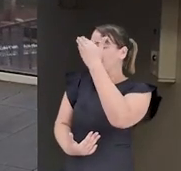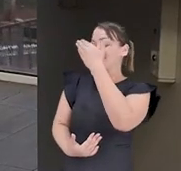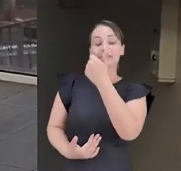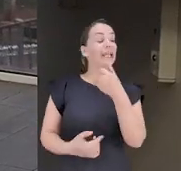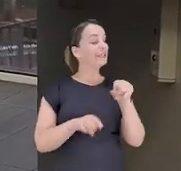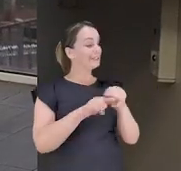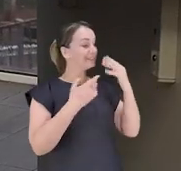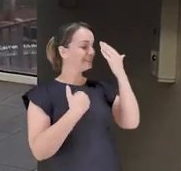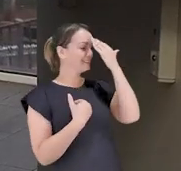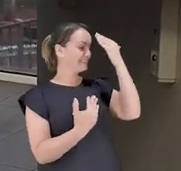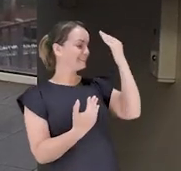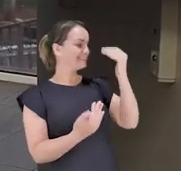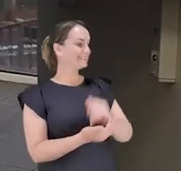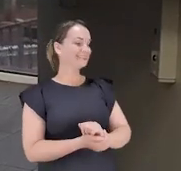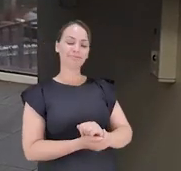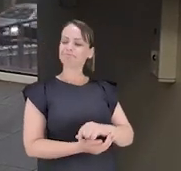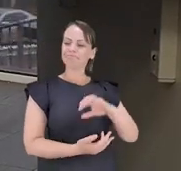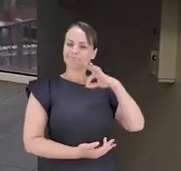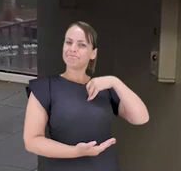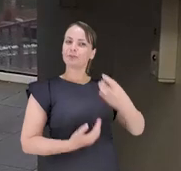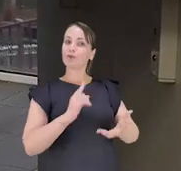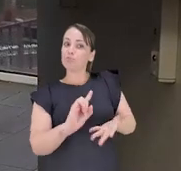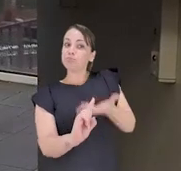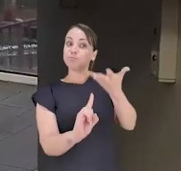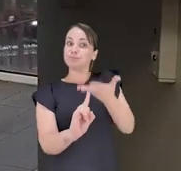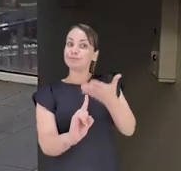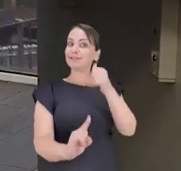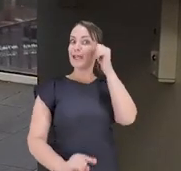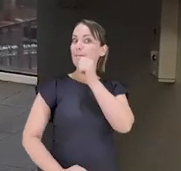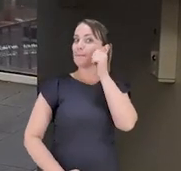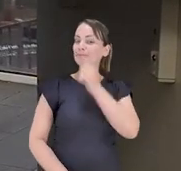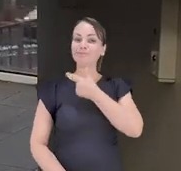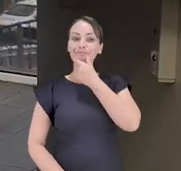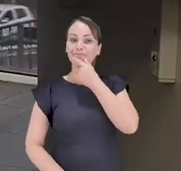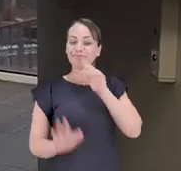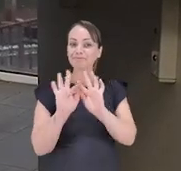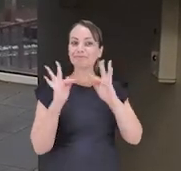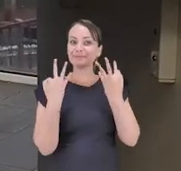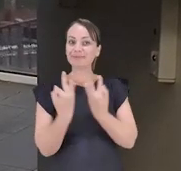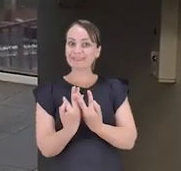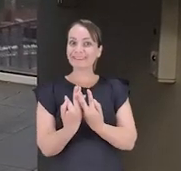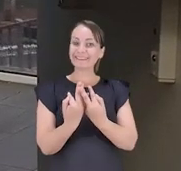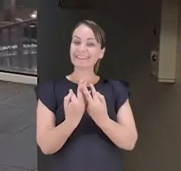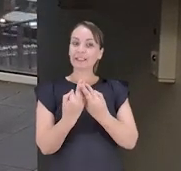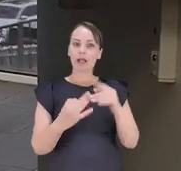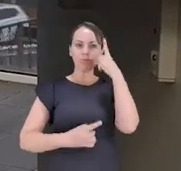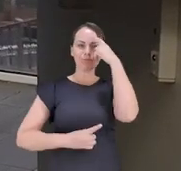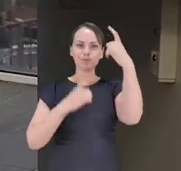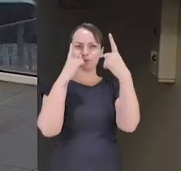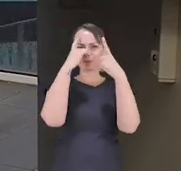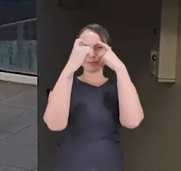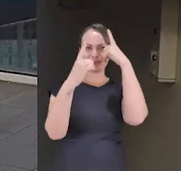que agradeço. Gentileza. Com certeza você vai inspirar muitas meninas, meninos, muitas famílias a soltarem a criatividade.